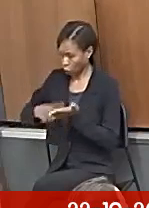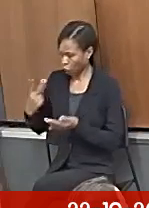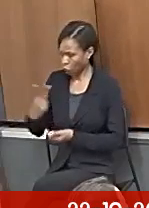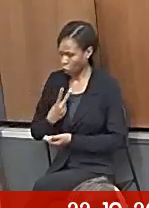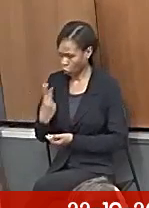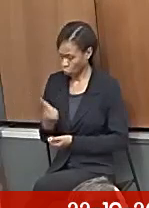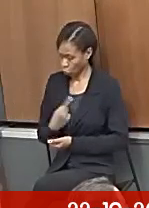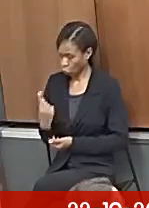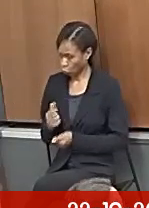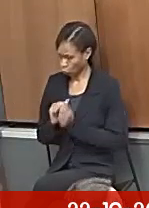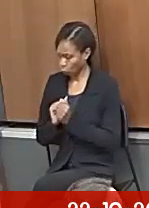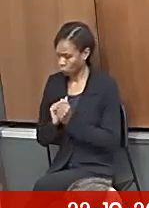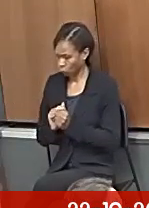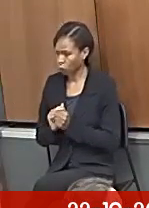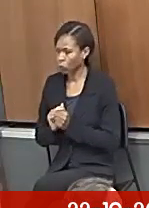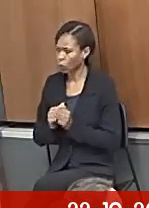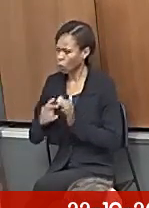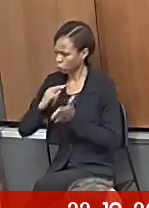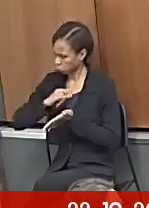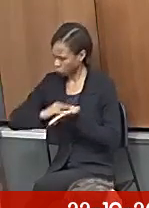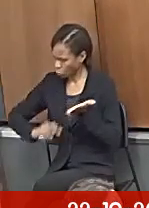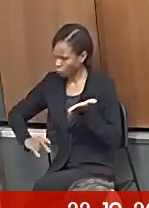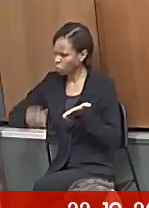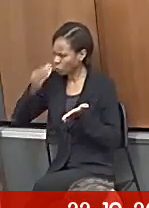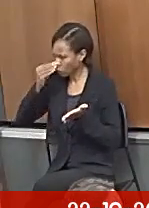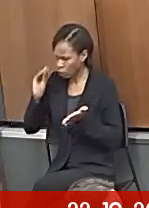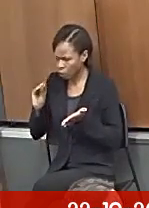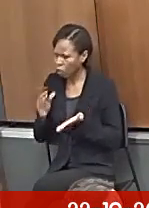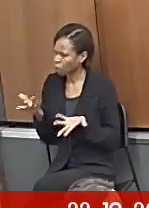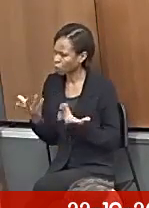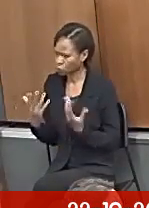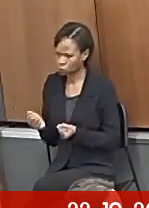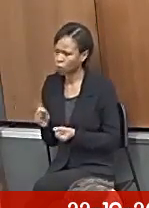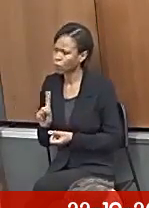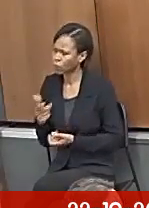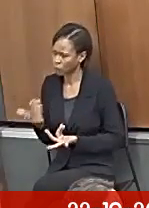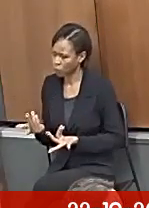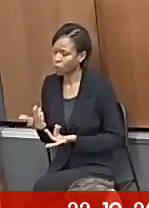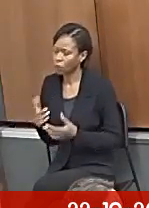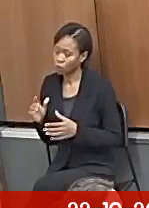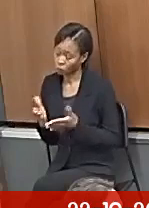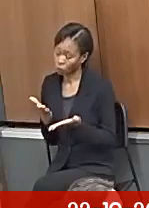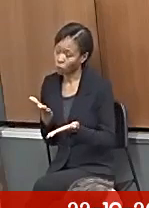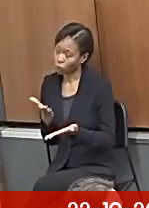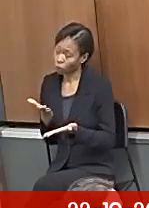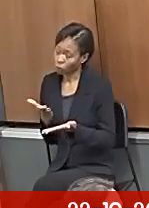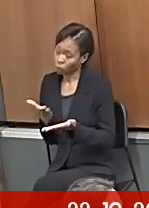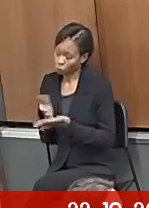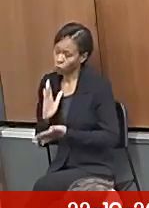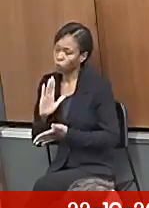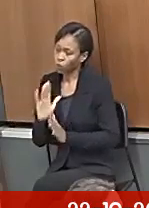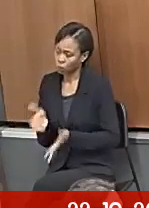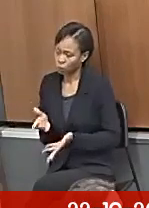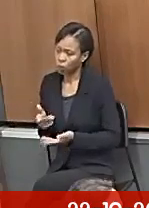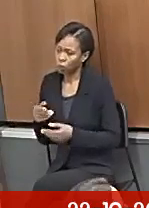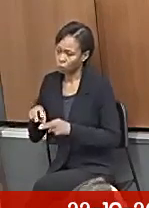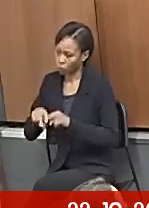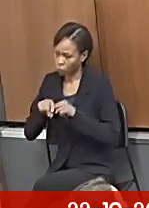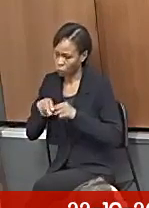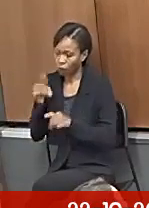todos, uma nota de repúdio. Os deputados que aprovam permaneçam como estão. Então, aprovada uma nota de repúdio ao Conselho pela